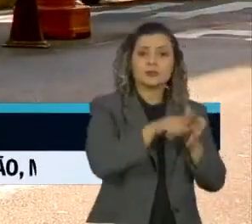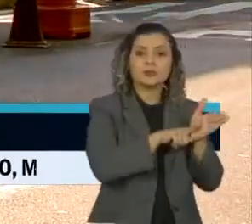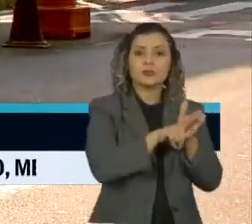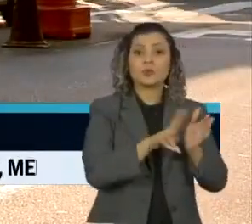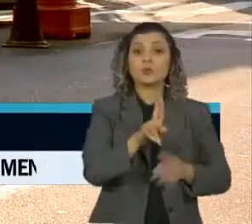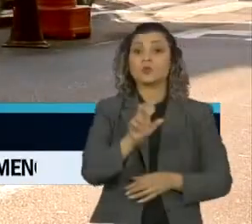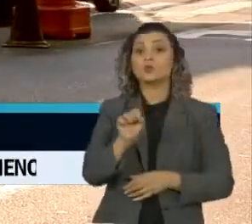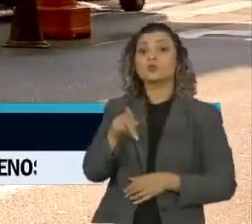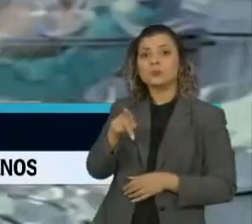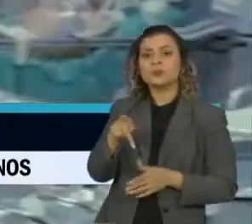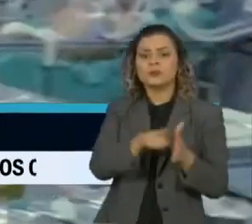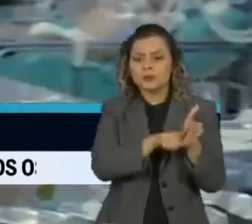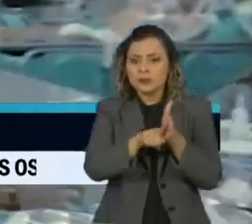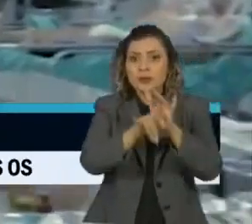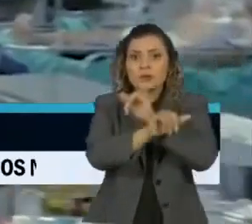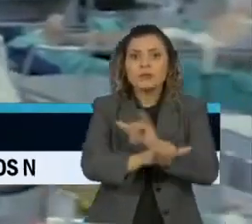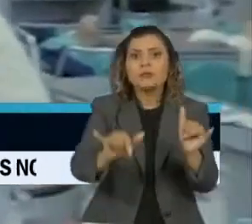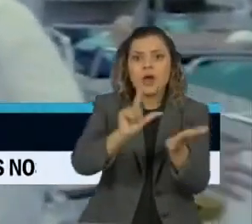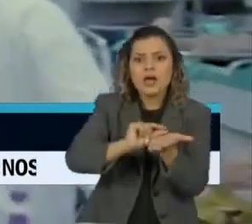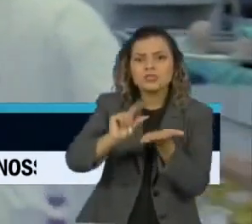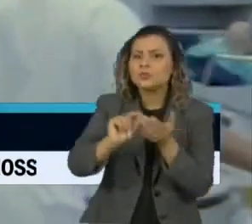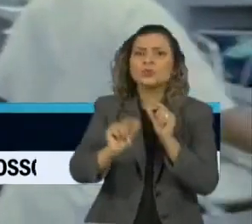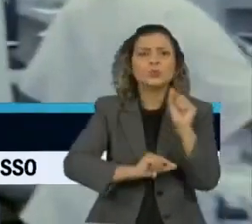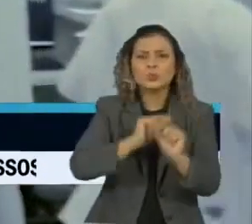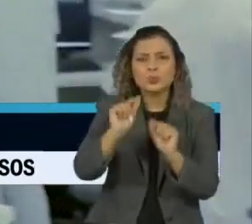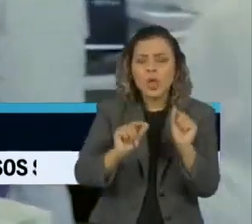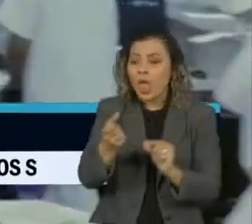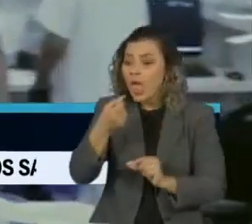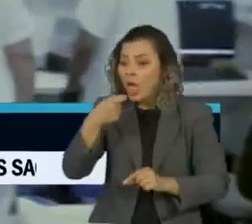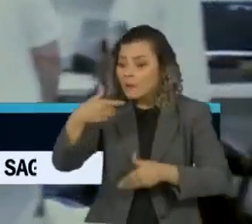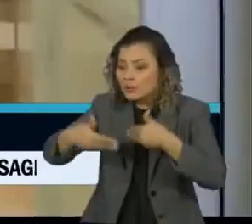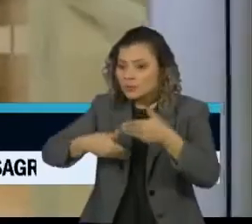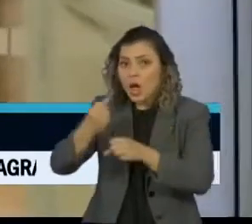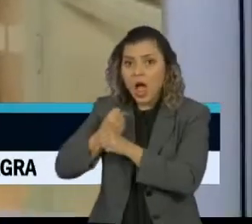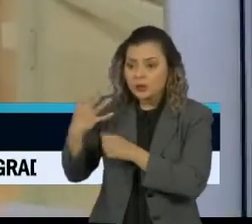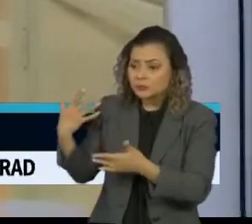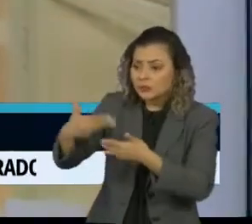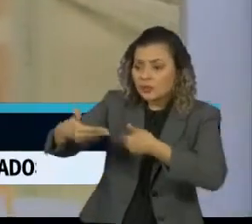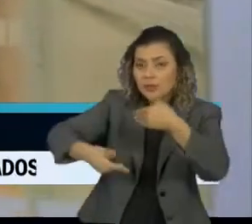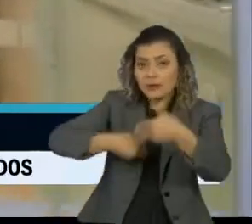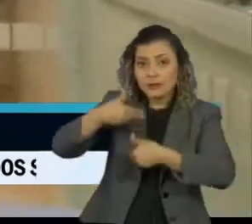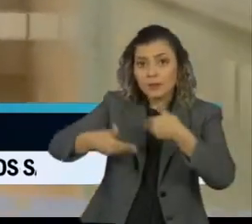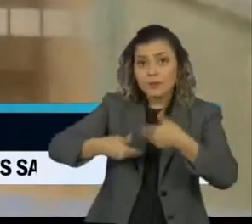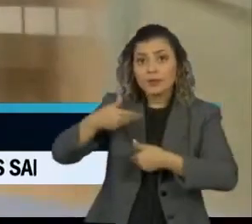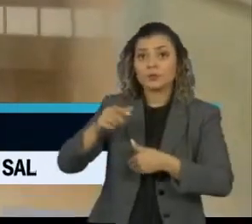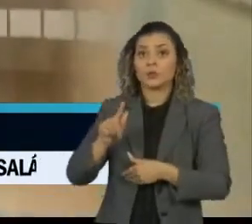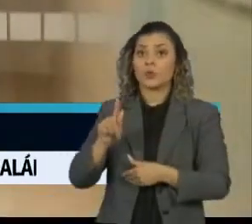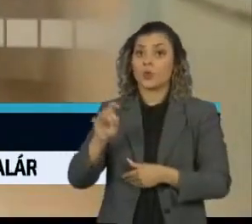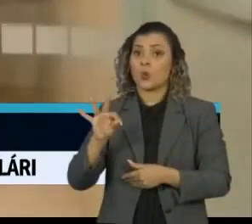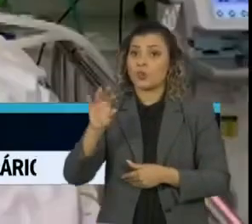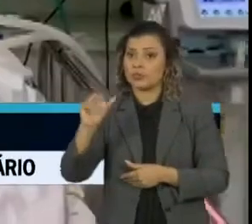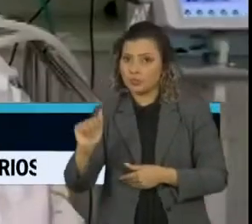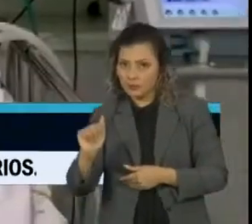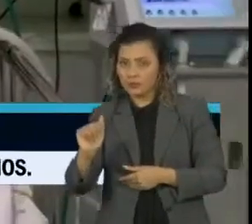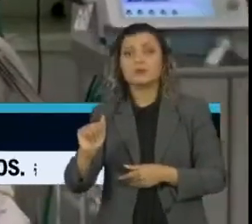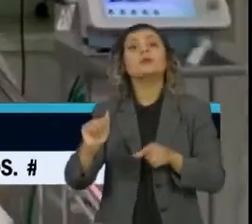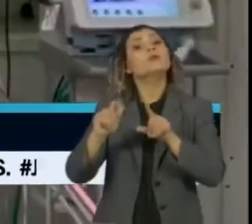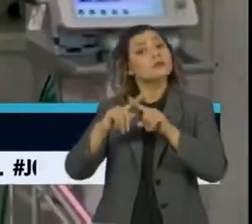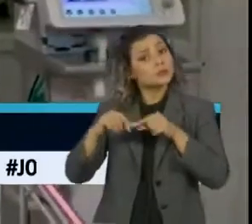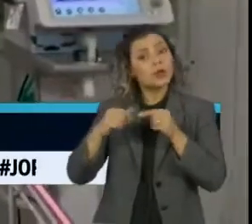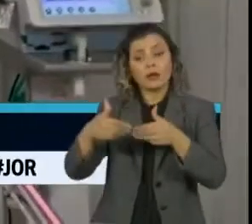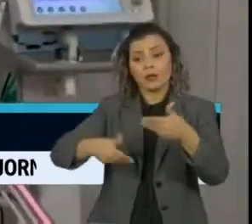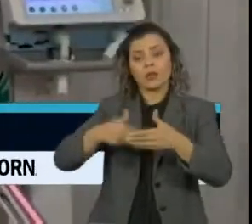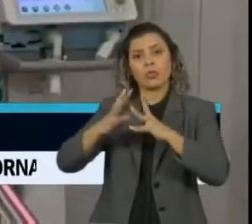Paulo publicaram uma pesquisa que indica que um medicamento usado há décadas para o tratamento da gota pode ajudar na recuperação